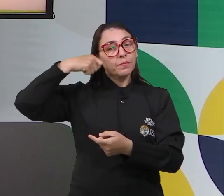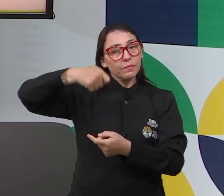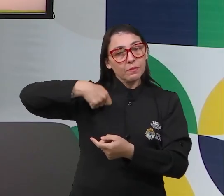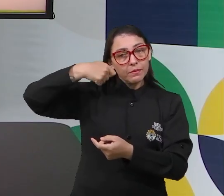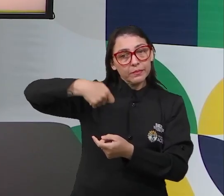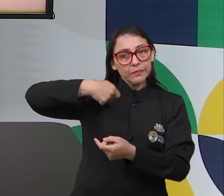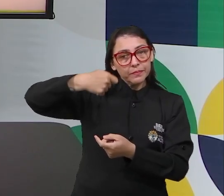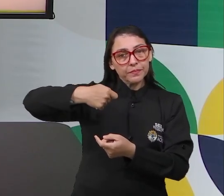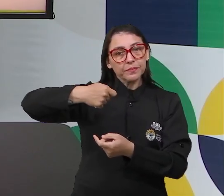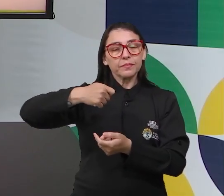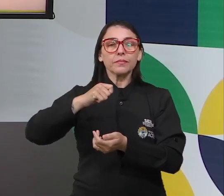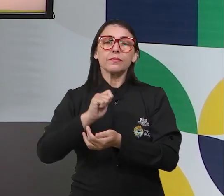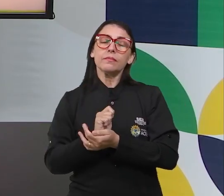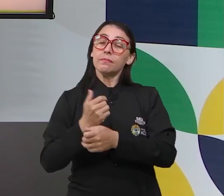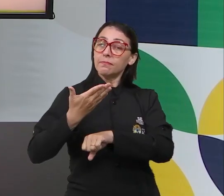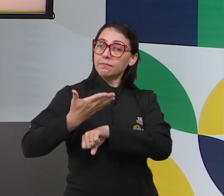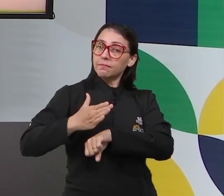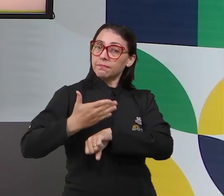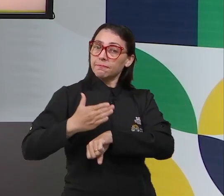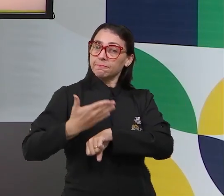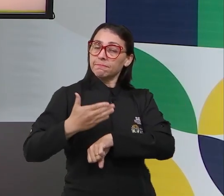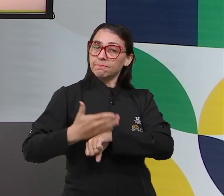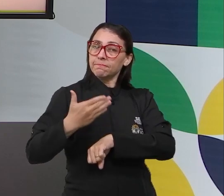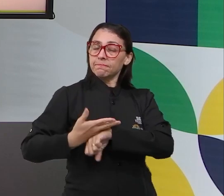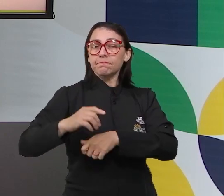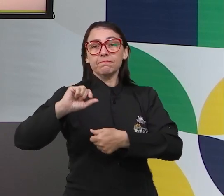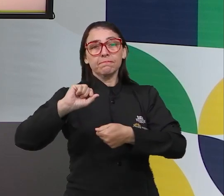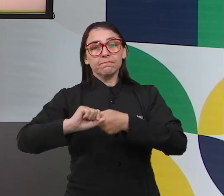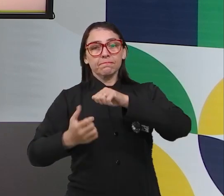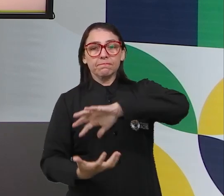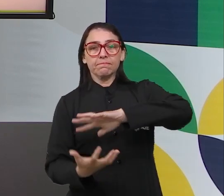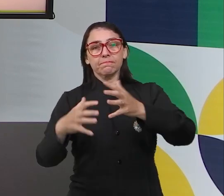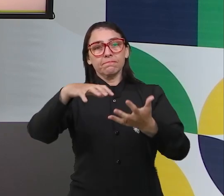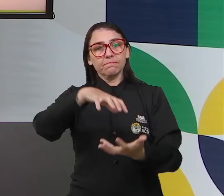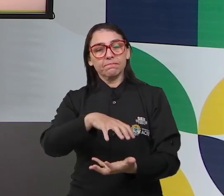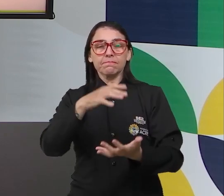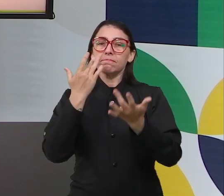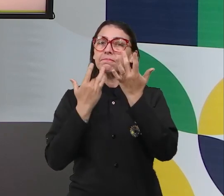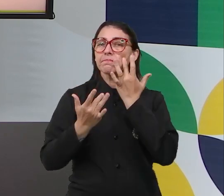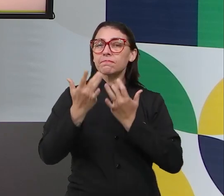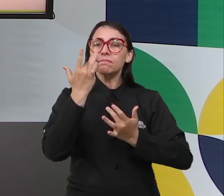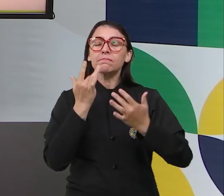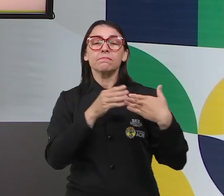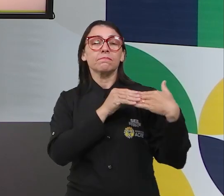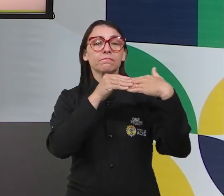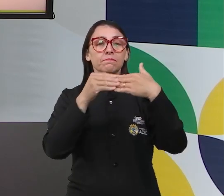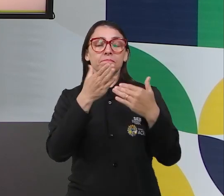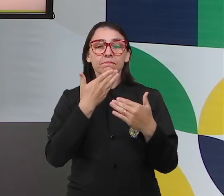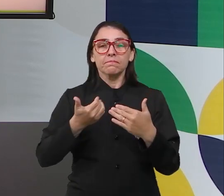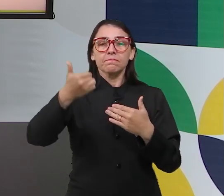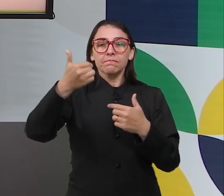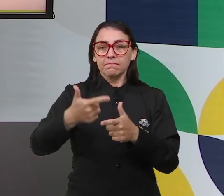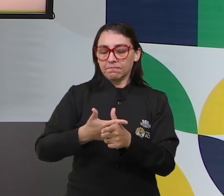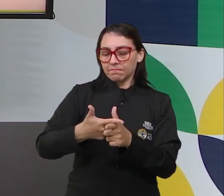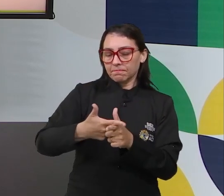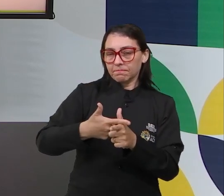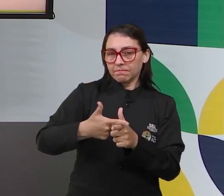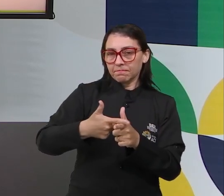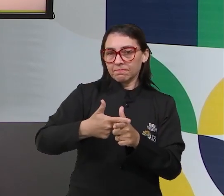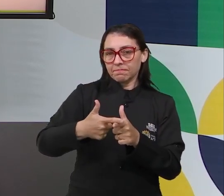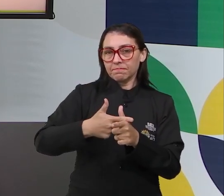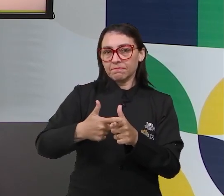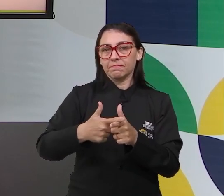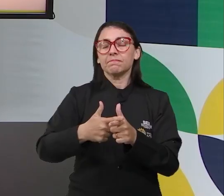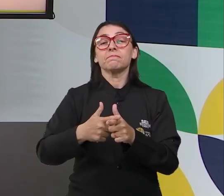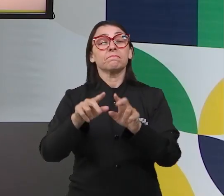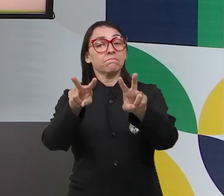ator ensaiando ali e fazendo uma transformação no teatro, trazendo uma solução para aquele problema,